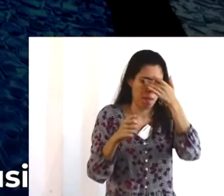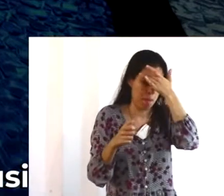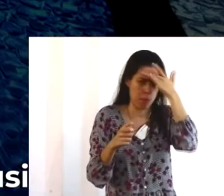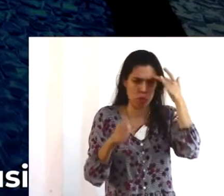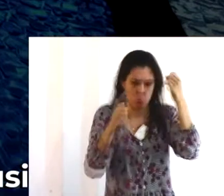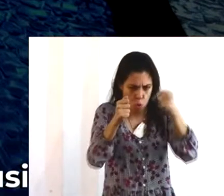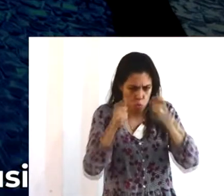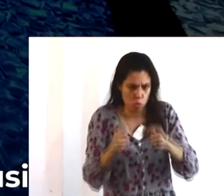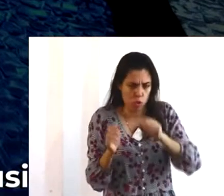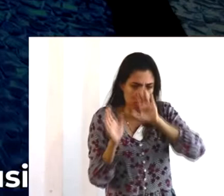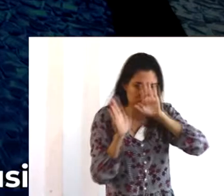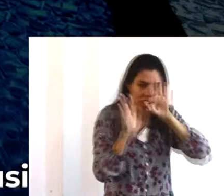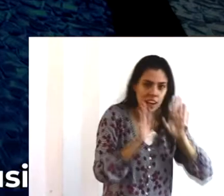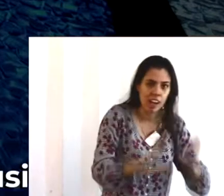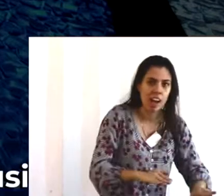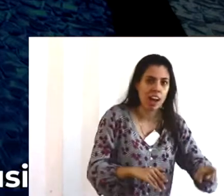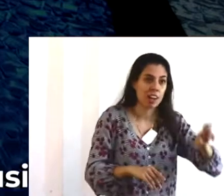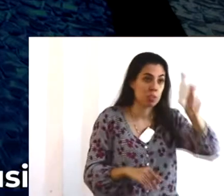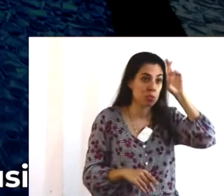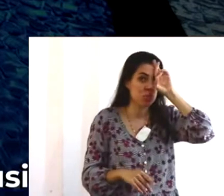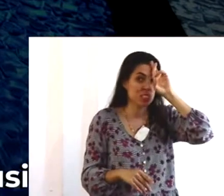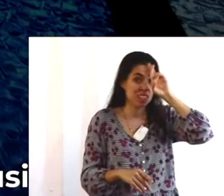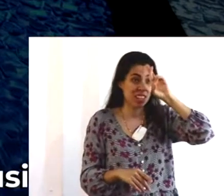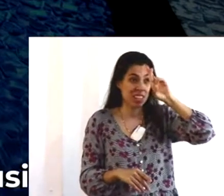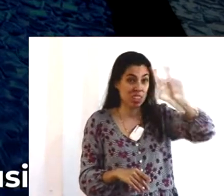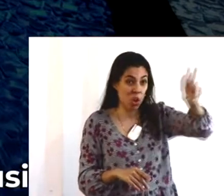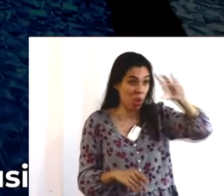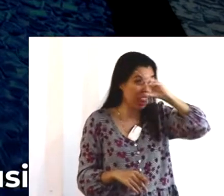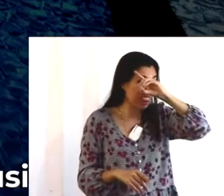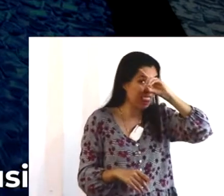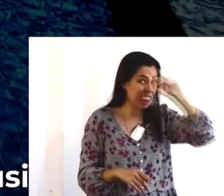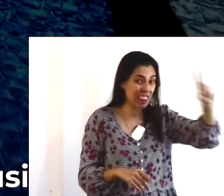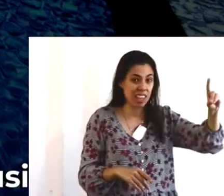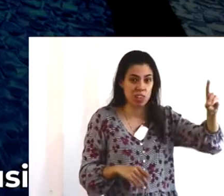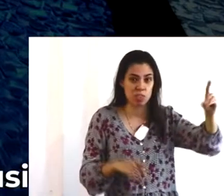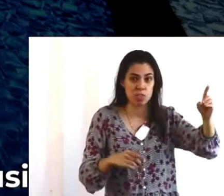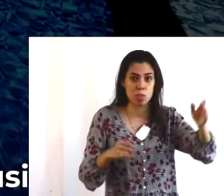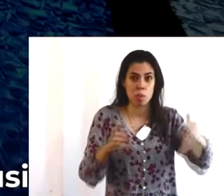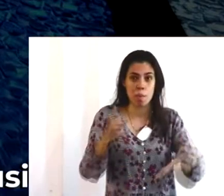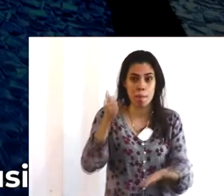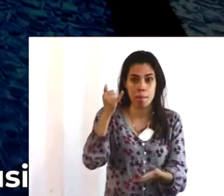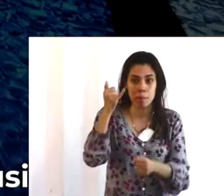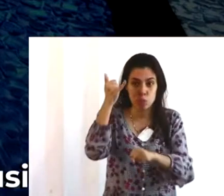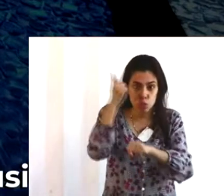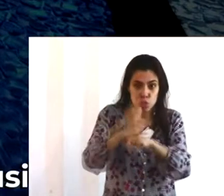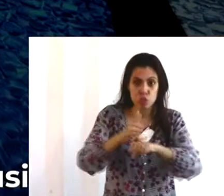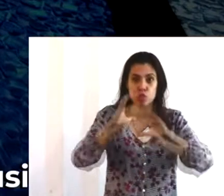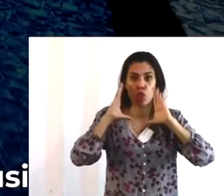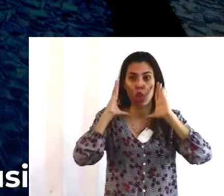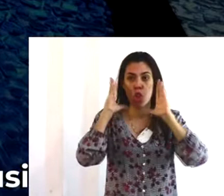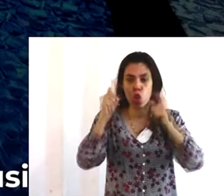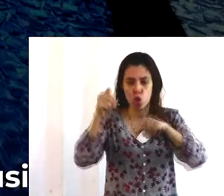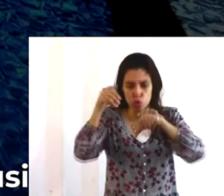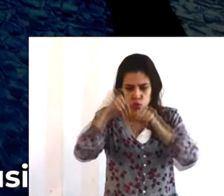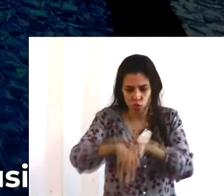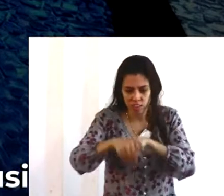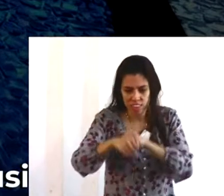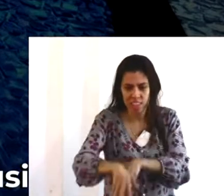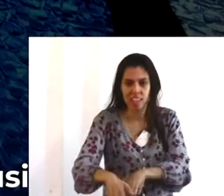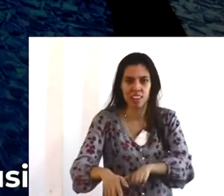dissolve. O Senhor dos exércitos está conosco, o Deus de Jacó é o nosso refúgio.